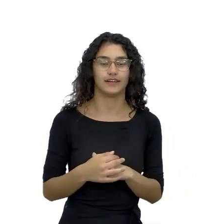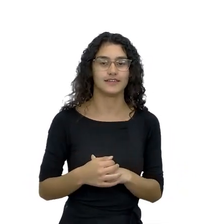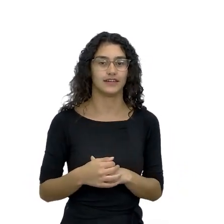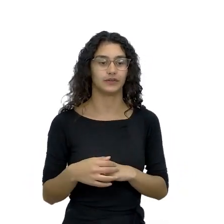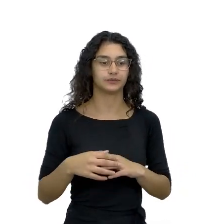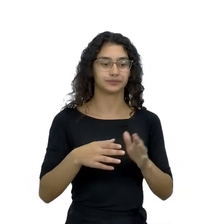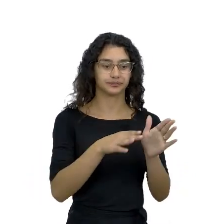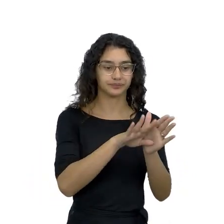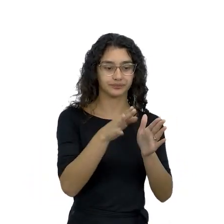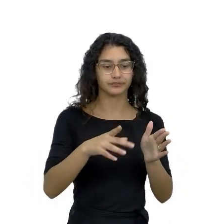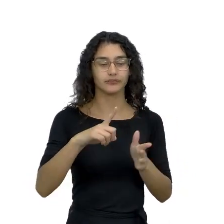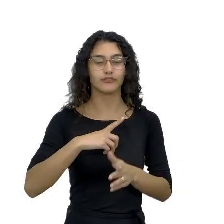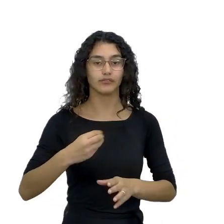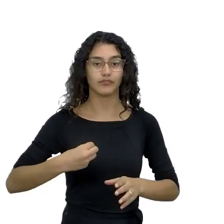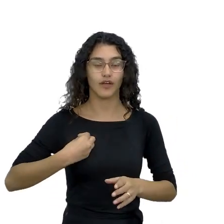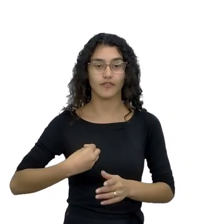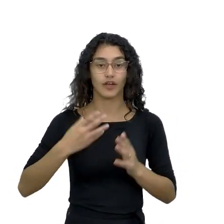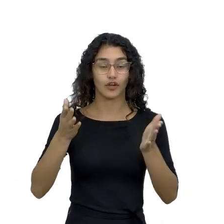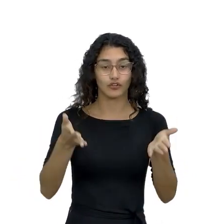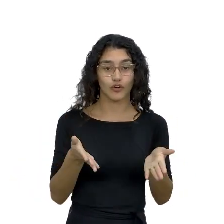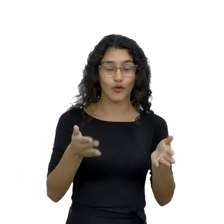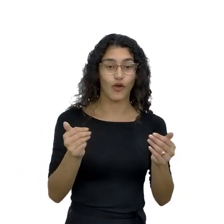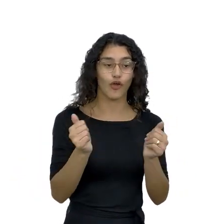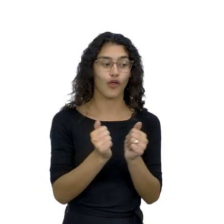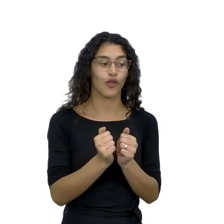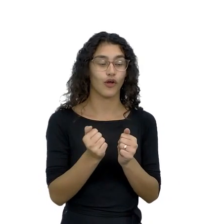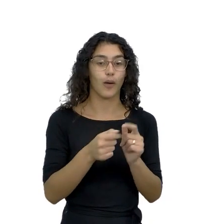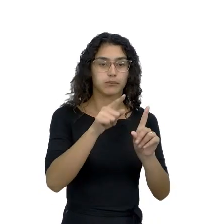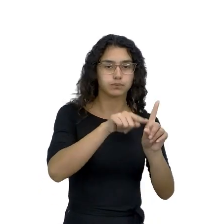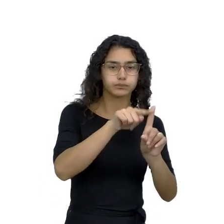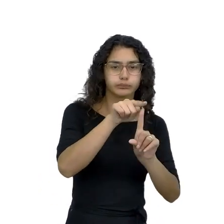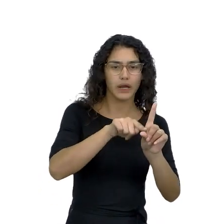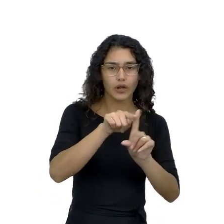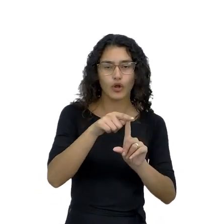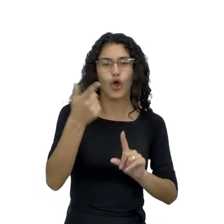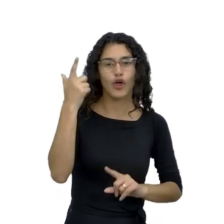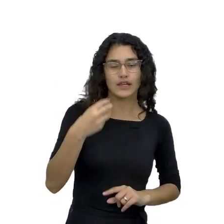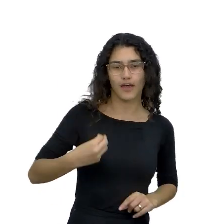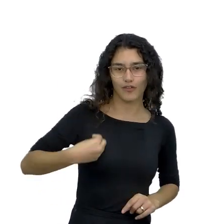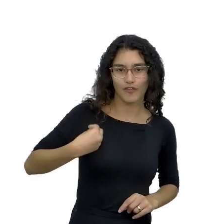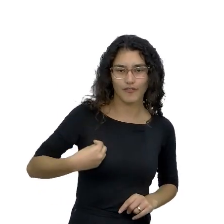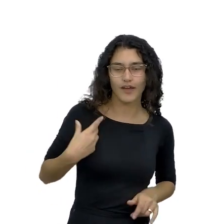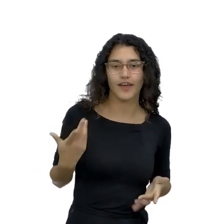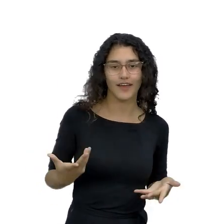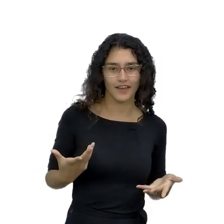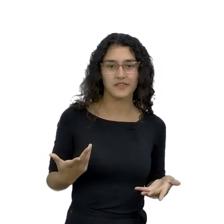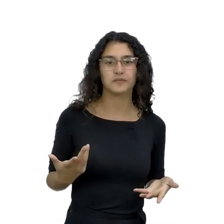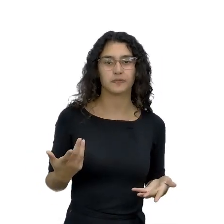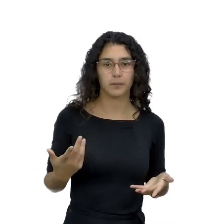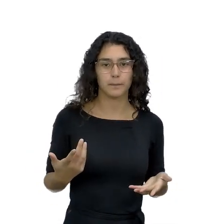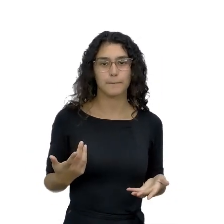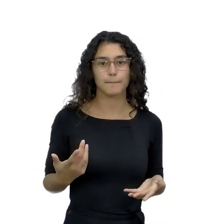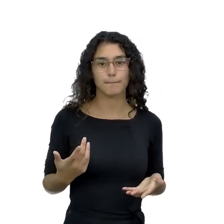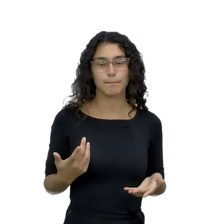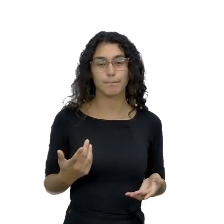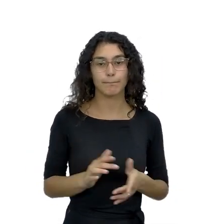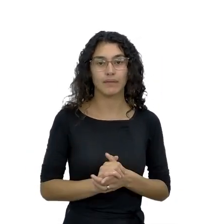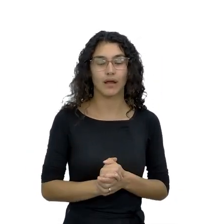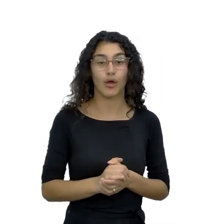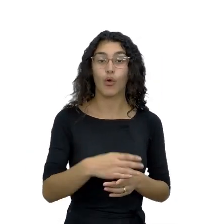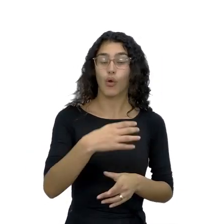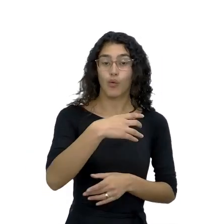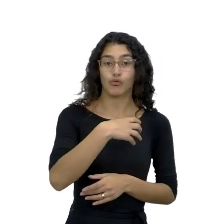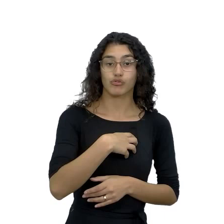numa realidade atual, com essas temperaturas, umidade, com a